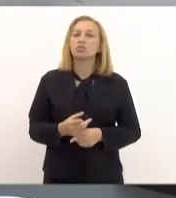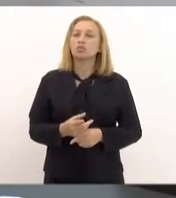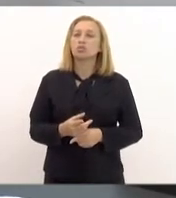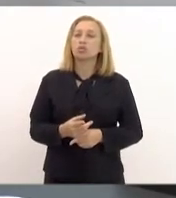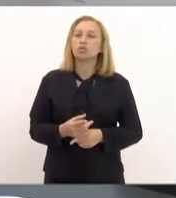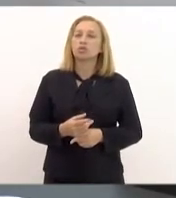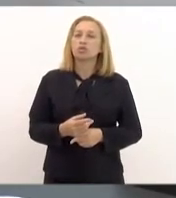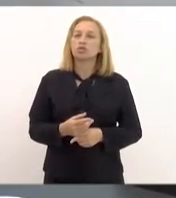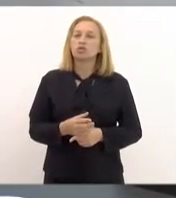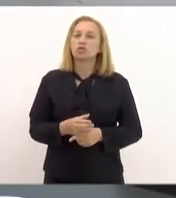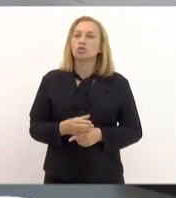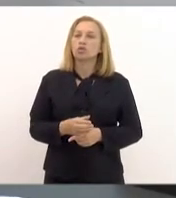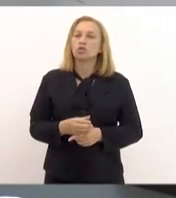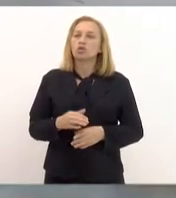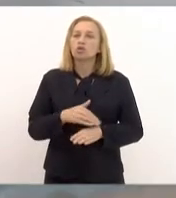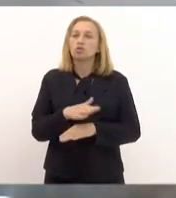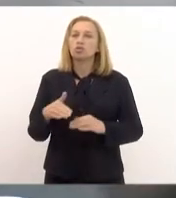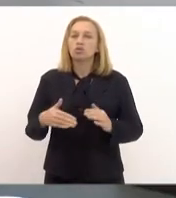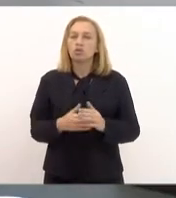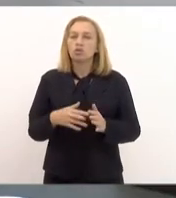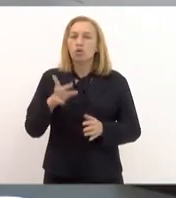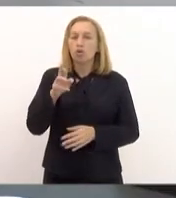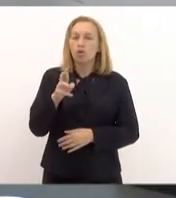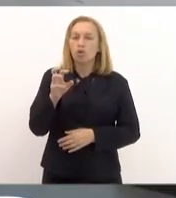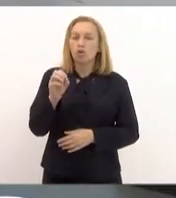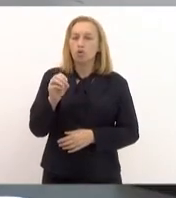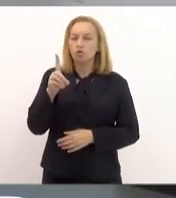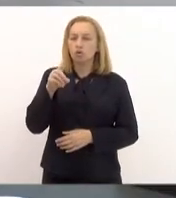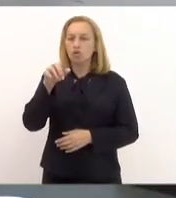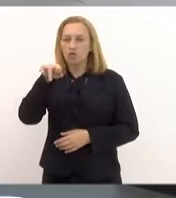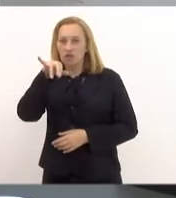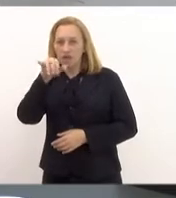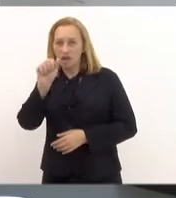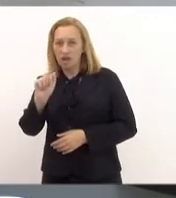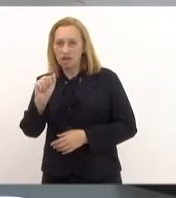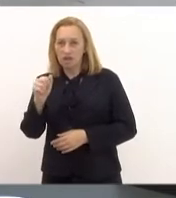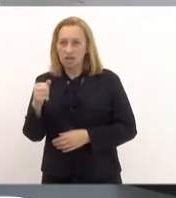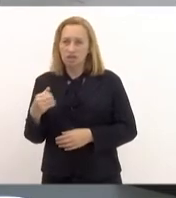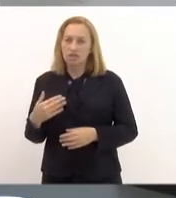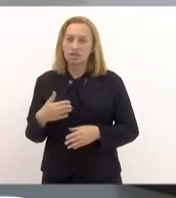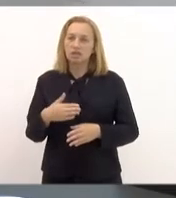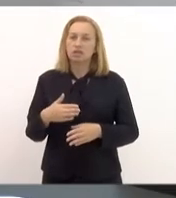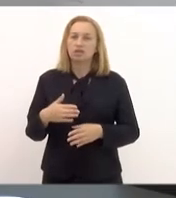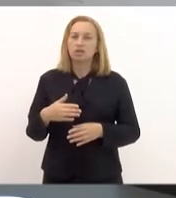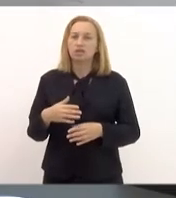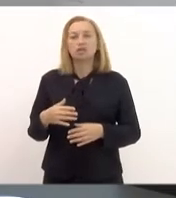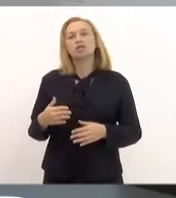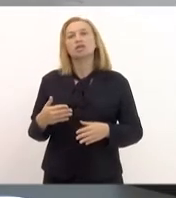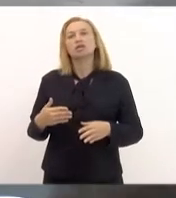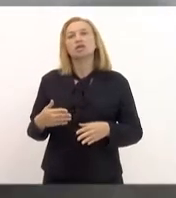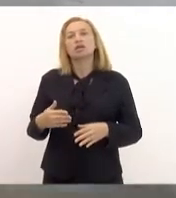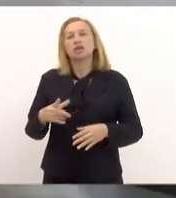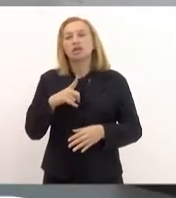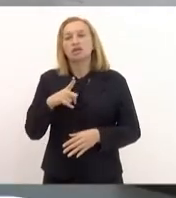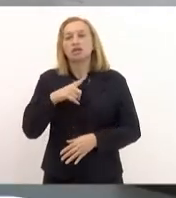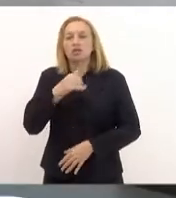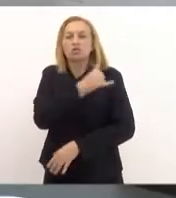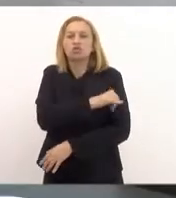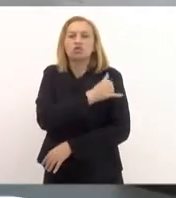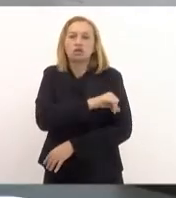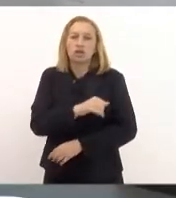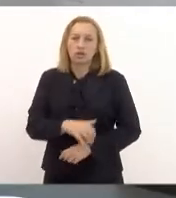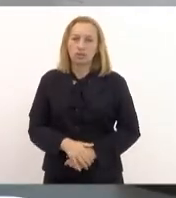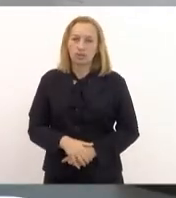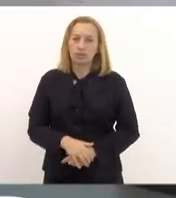de todas as rodovias federais que passam pelo Rio de Janeiro, de maneira que, por exemplo,